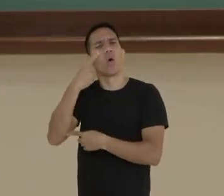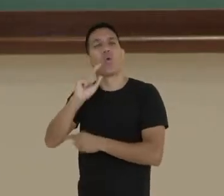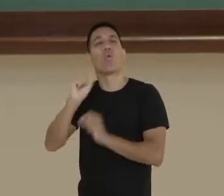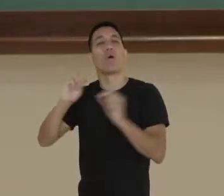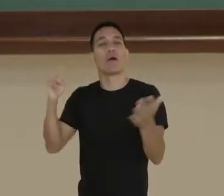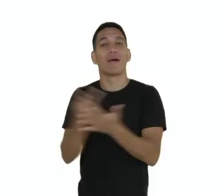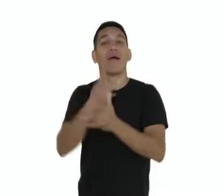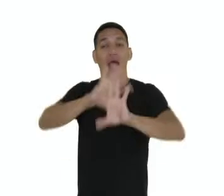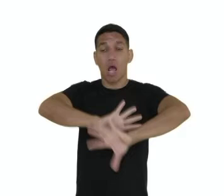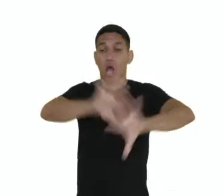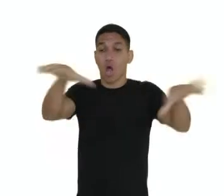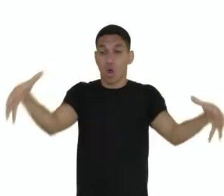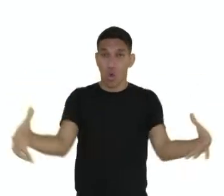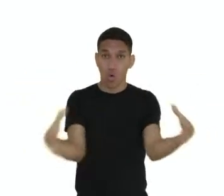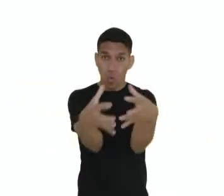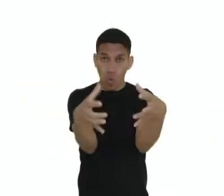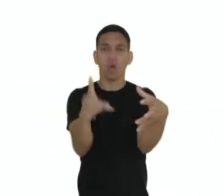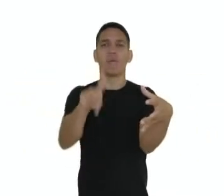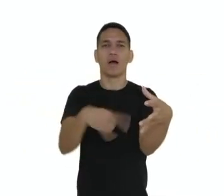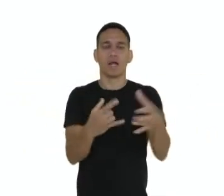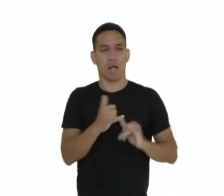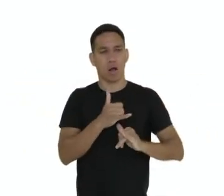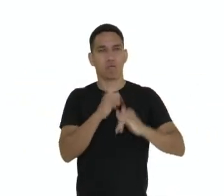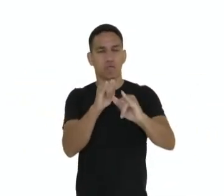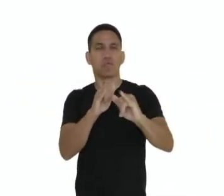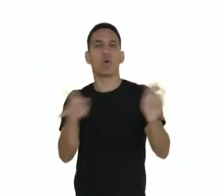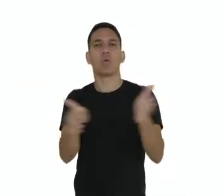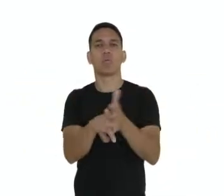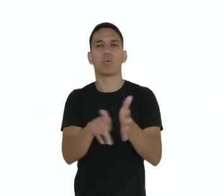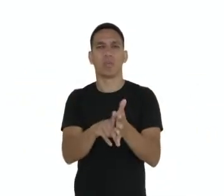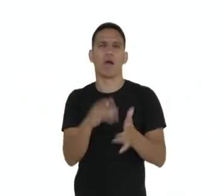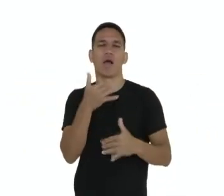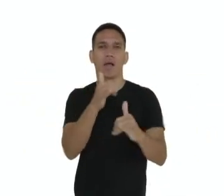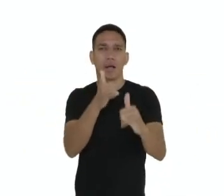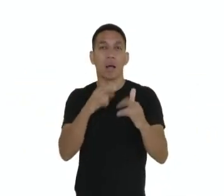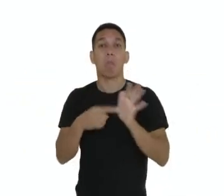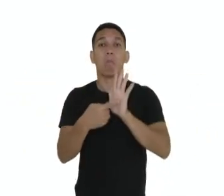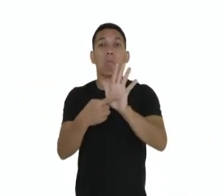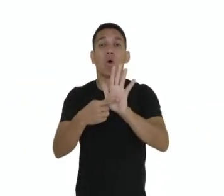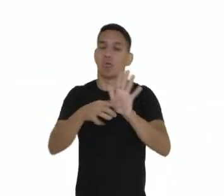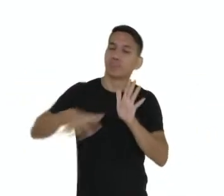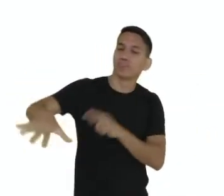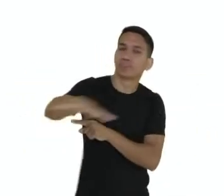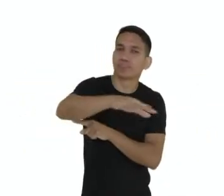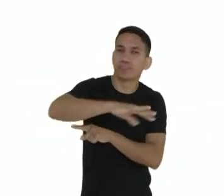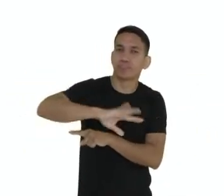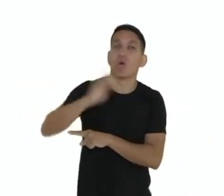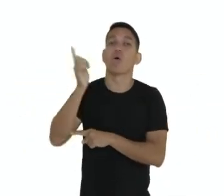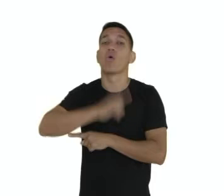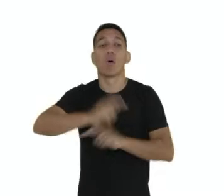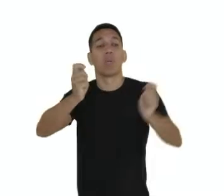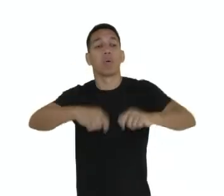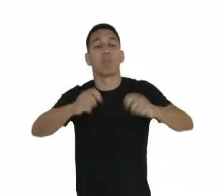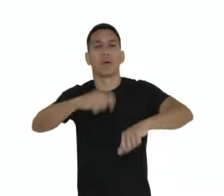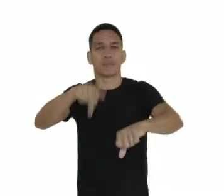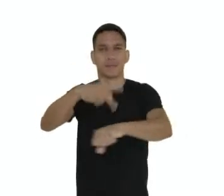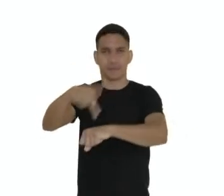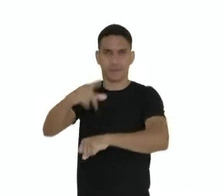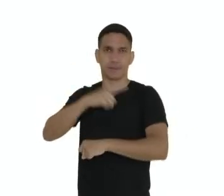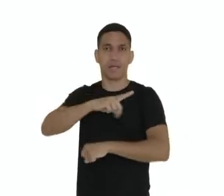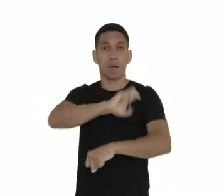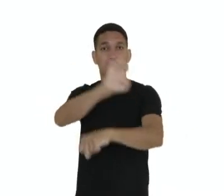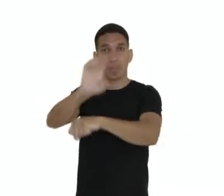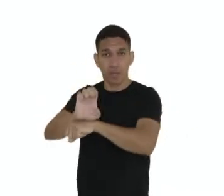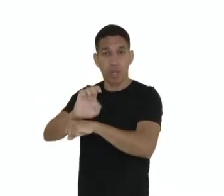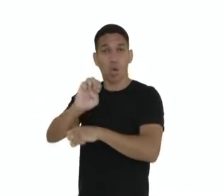é um conjunto de fontes de energia, ou seja, ela representa o conjunto de fontes disponíveis em um país, estado ou